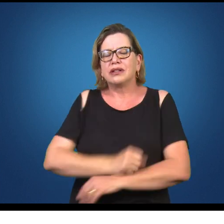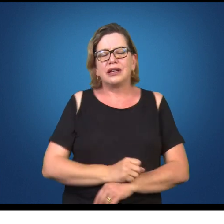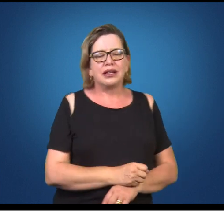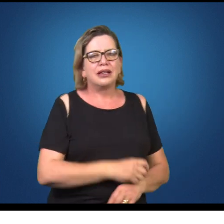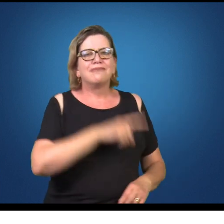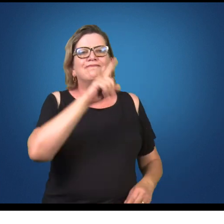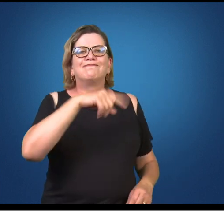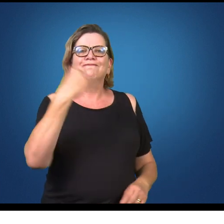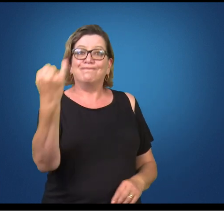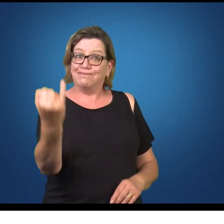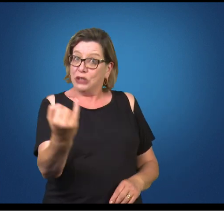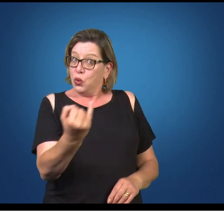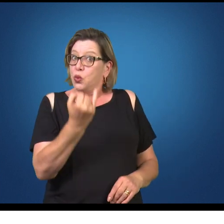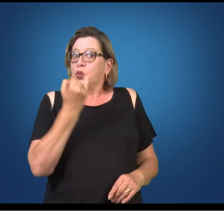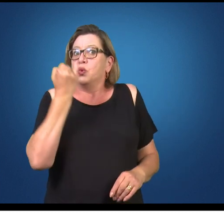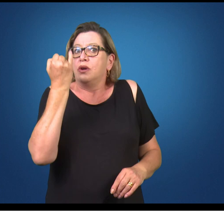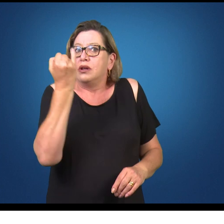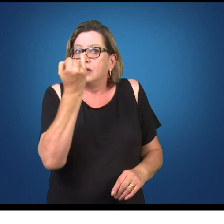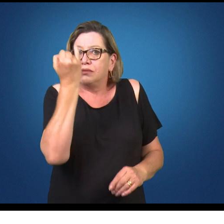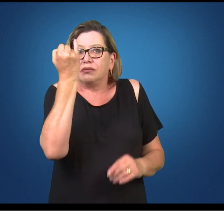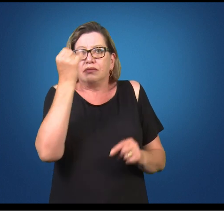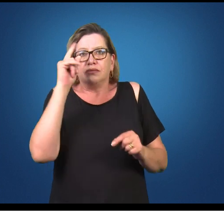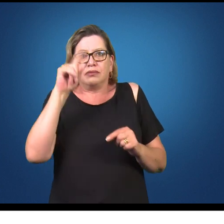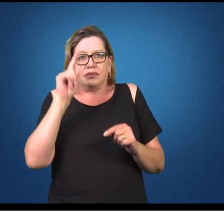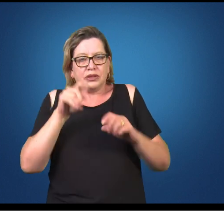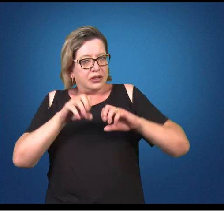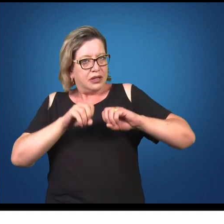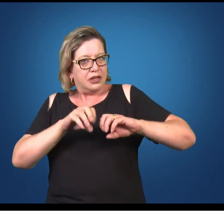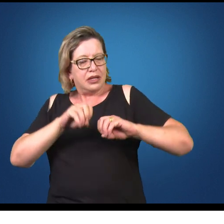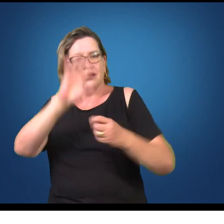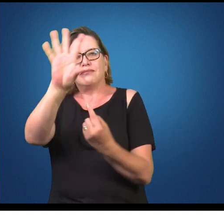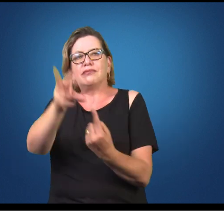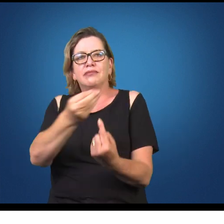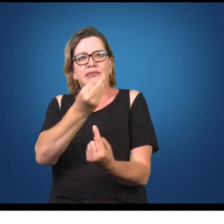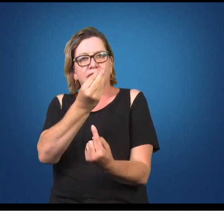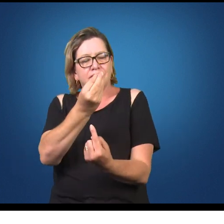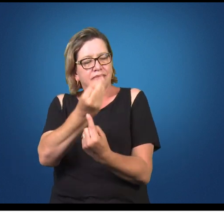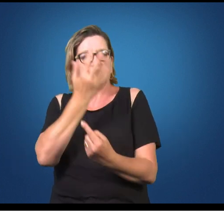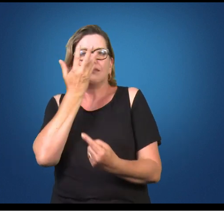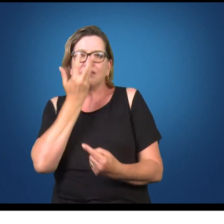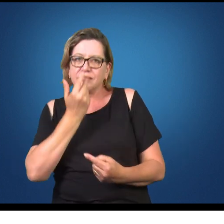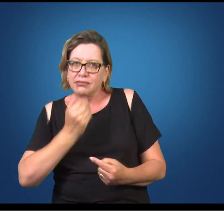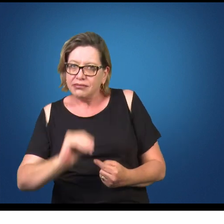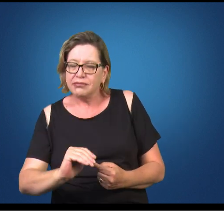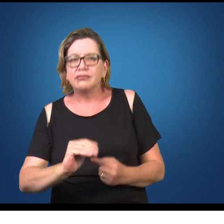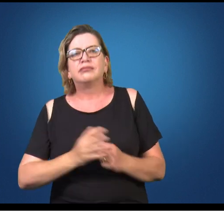uma importância bem grande do ensino da arte, nessa fase,